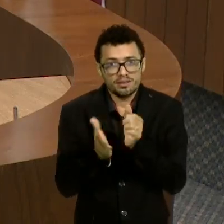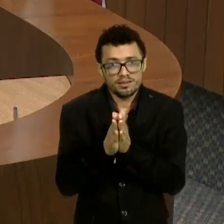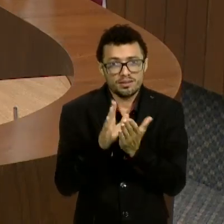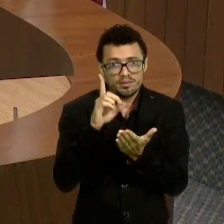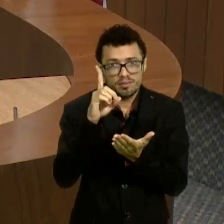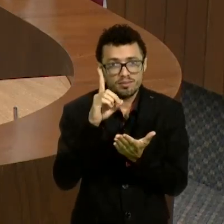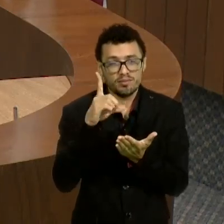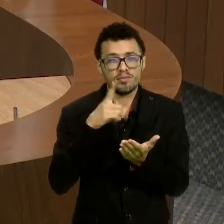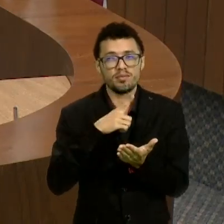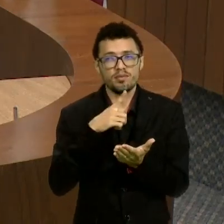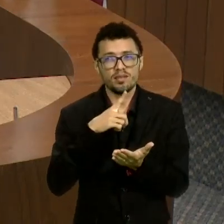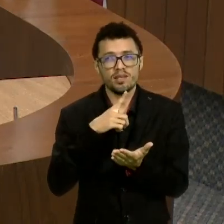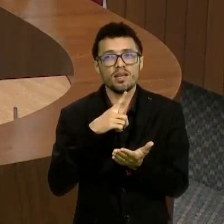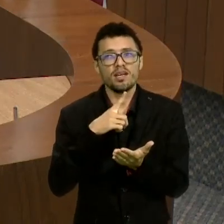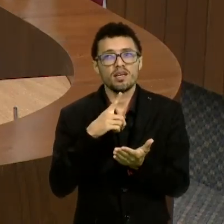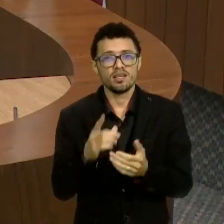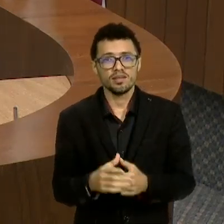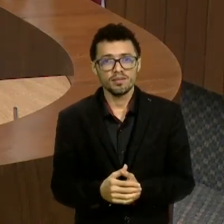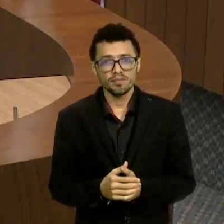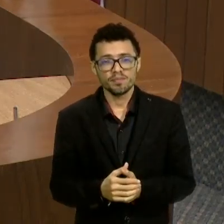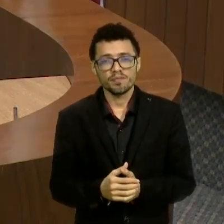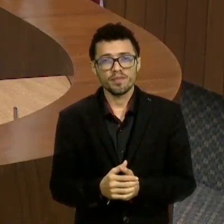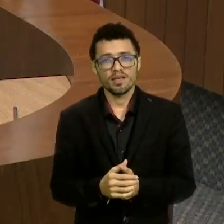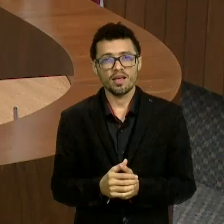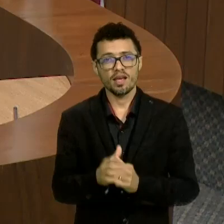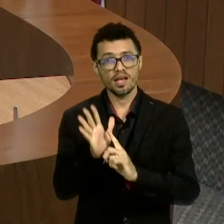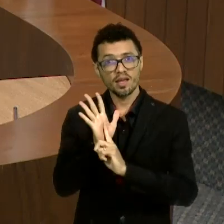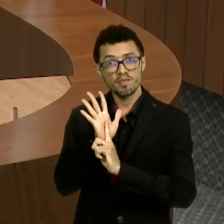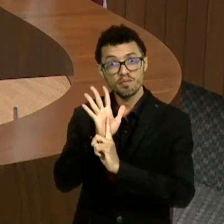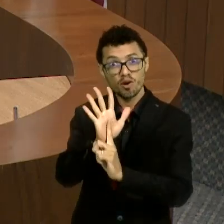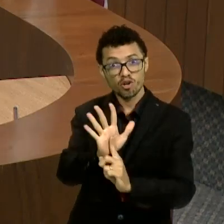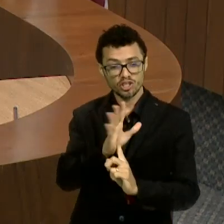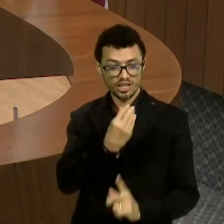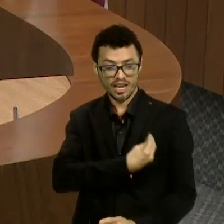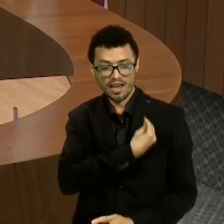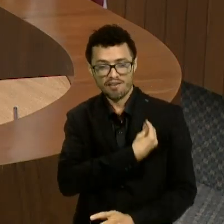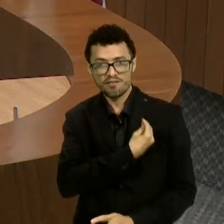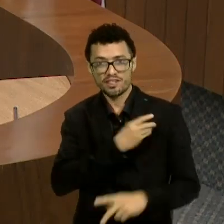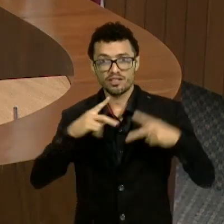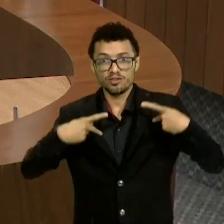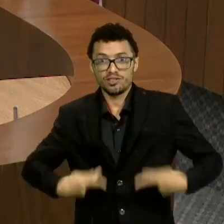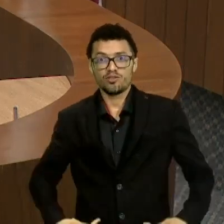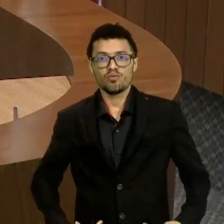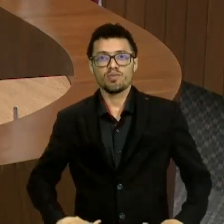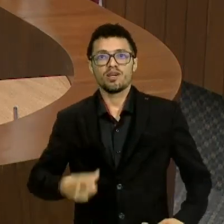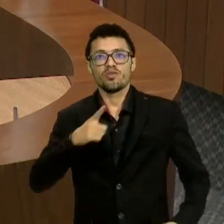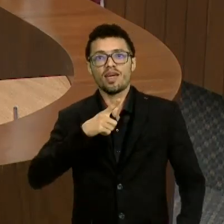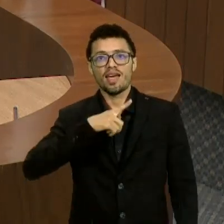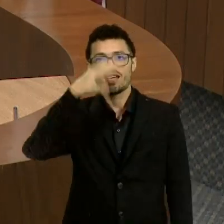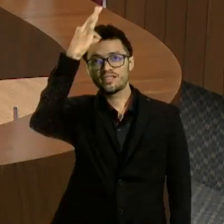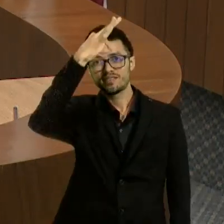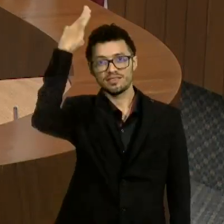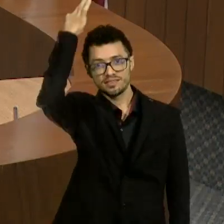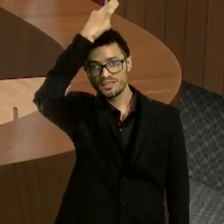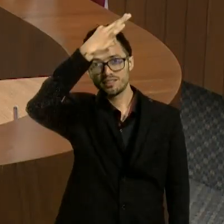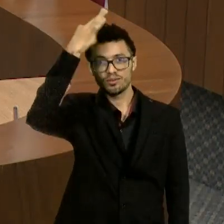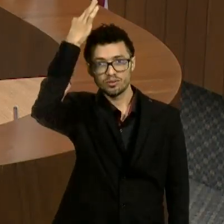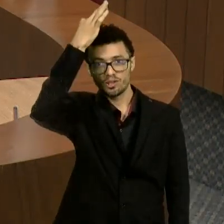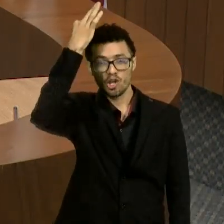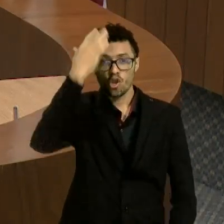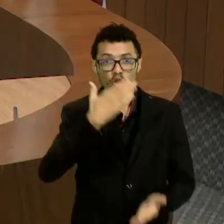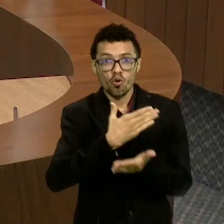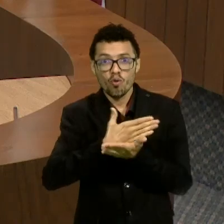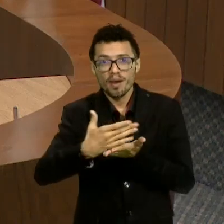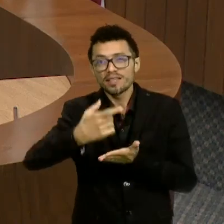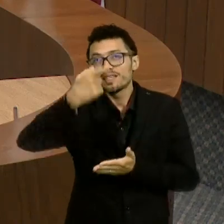sustenta que a vida humana é Sagrada e começa na concepção cada ser